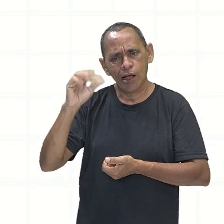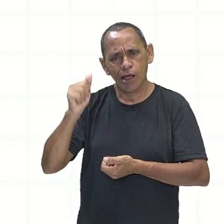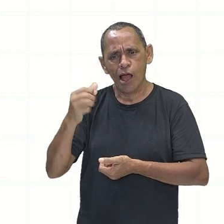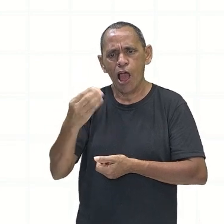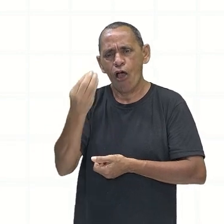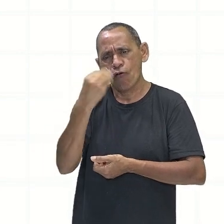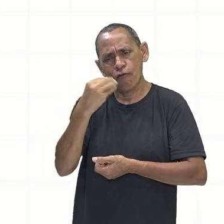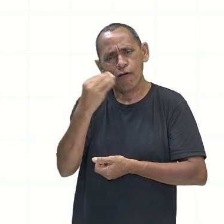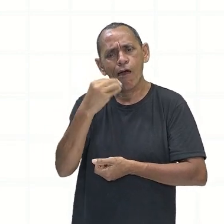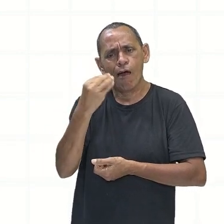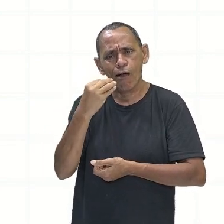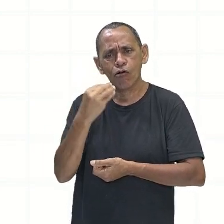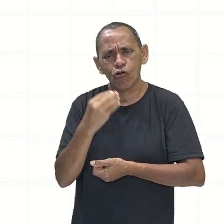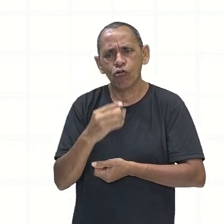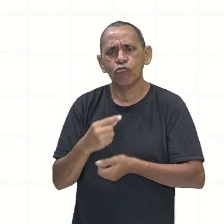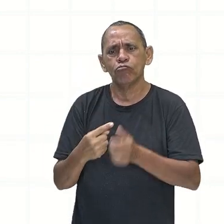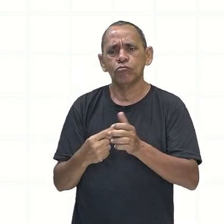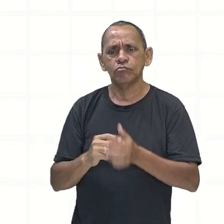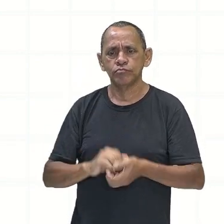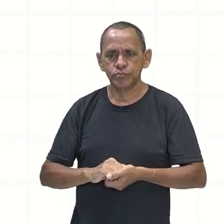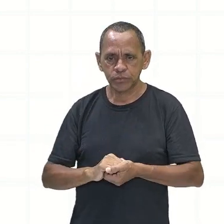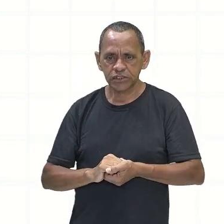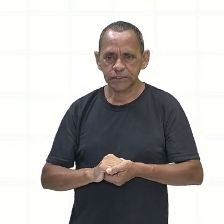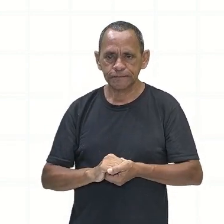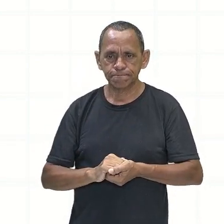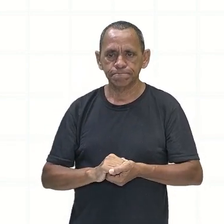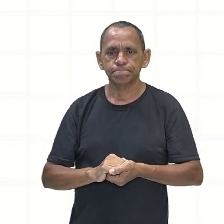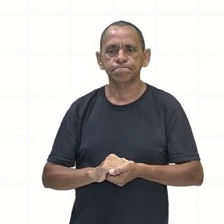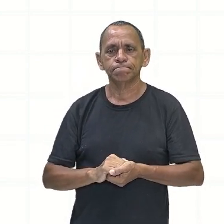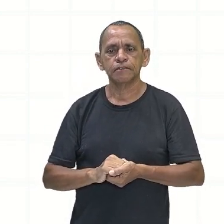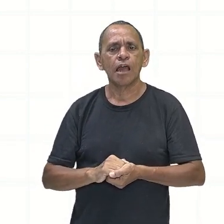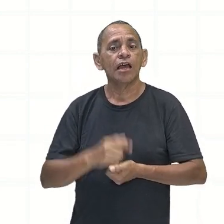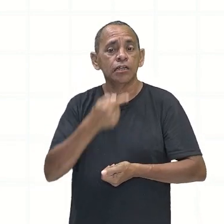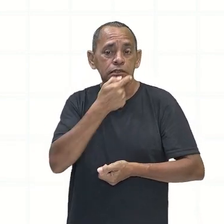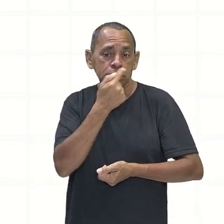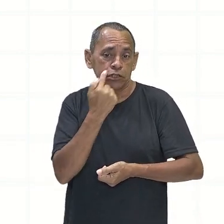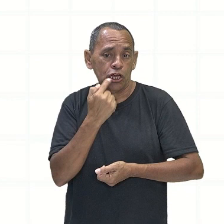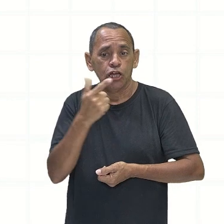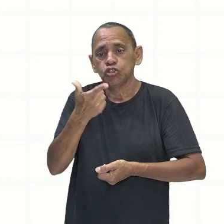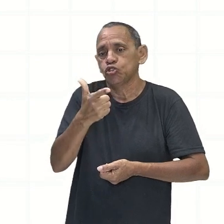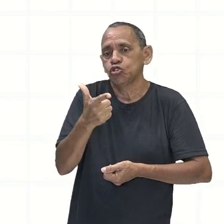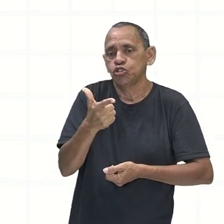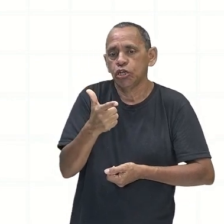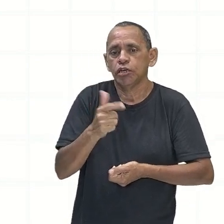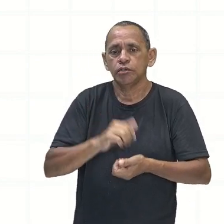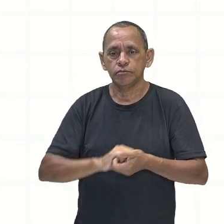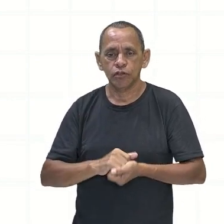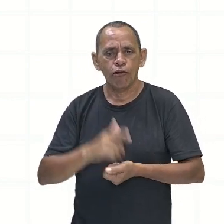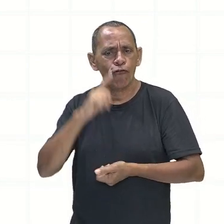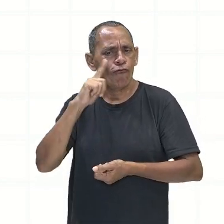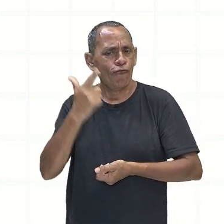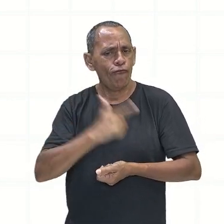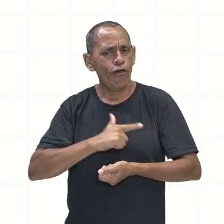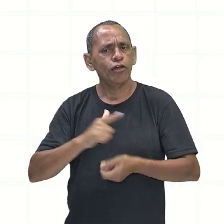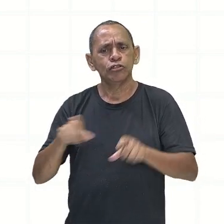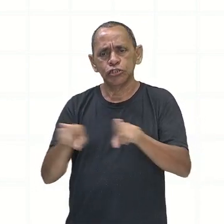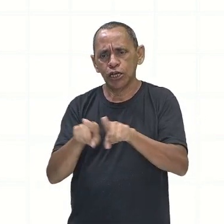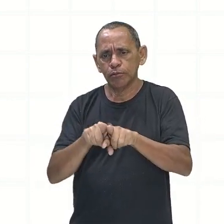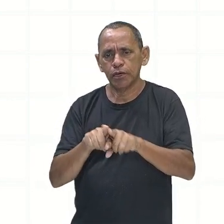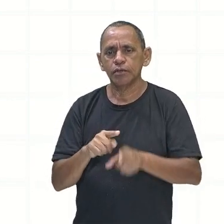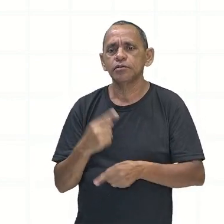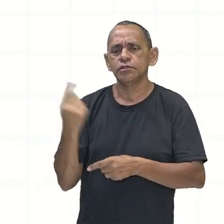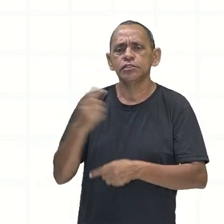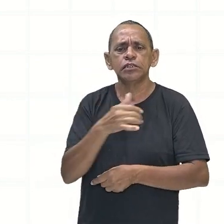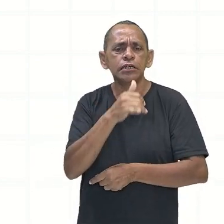vez a palavra cara, certo? Só que aqui ele já vai ter um outro sentido, um outro